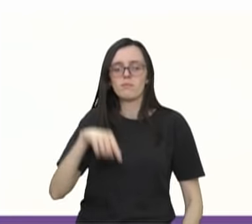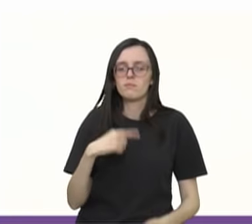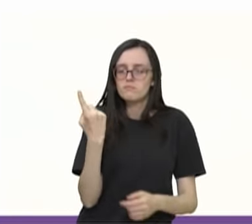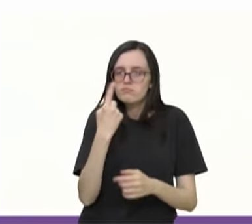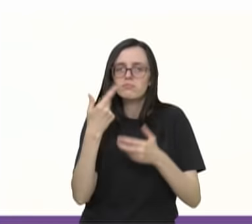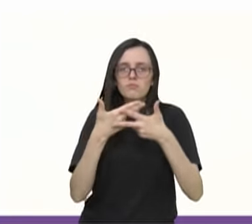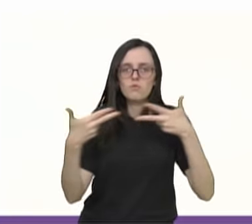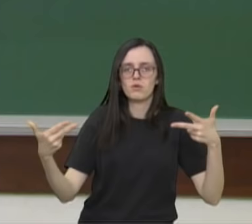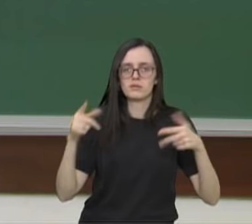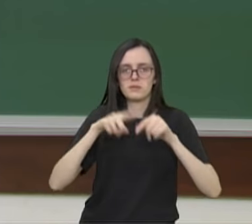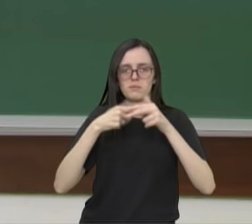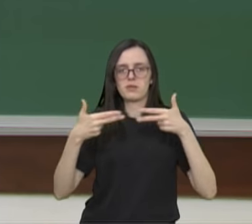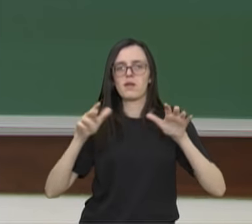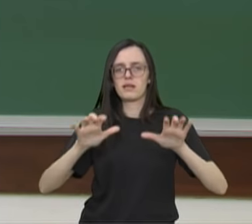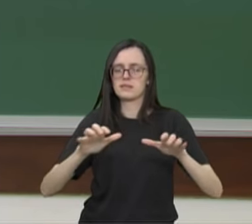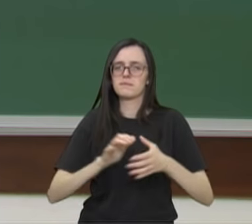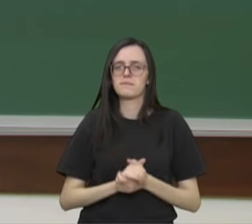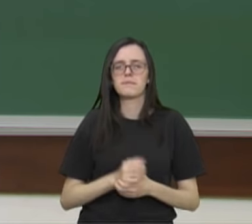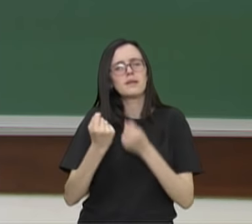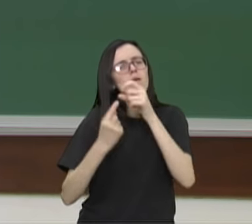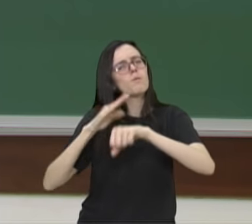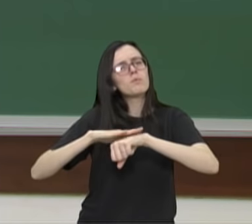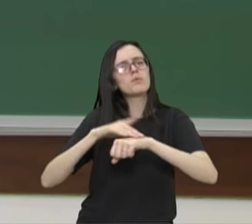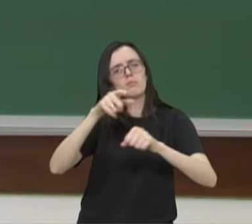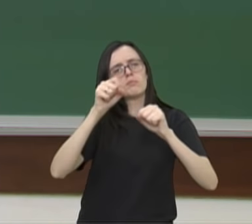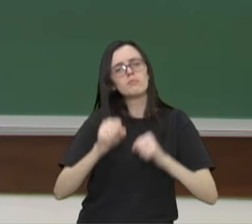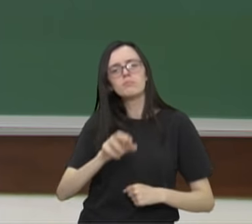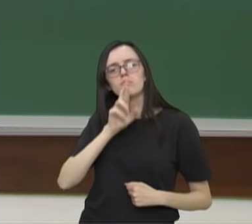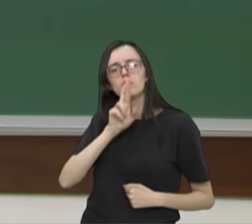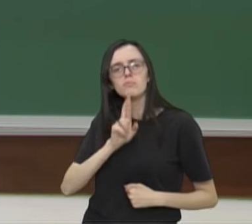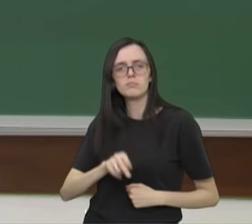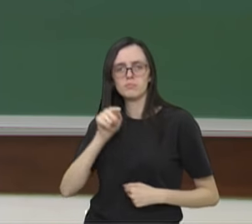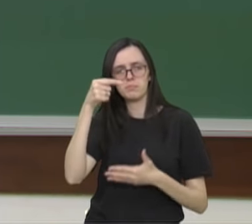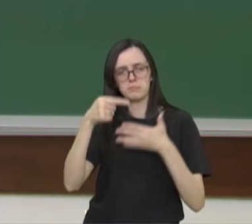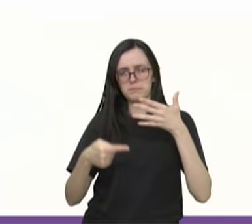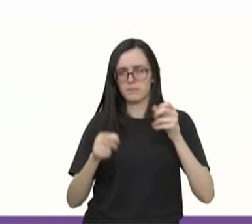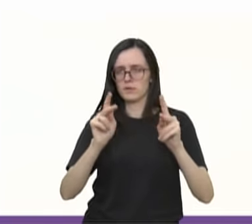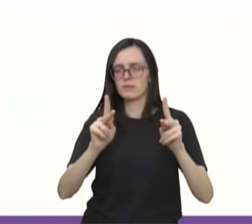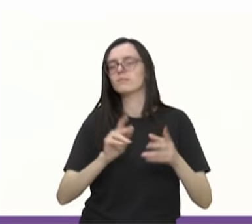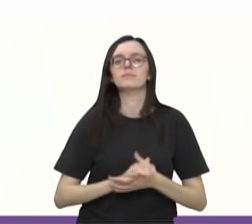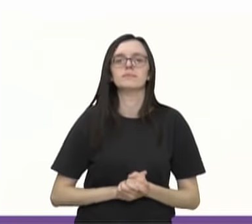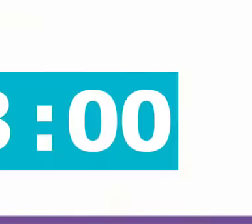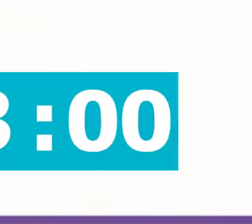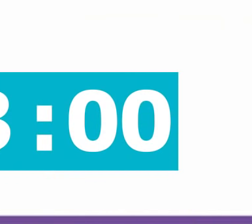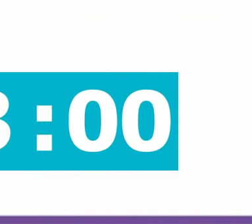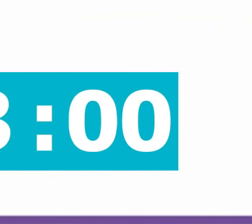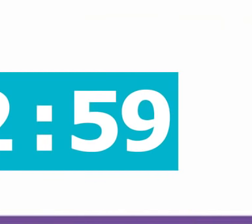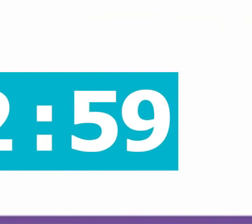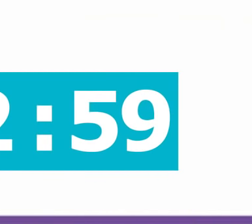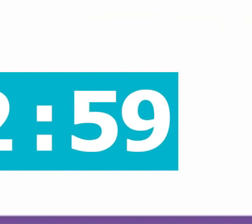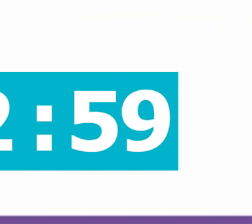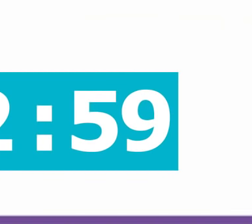eletrodomésticos em alguns minutos aí para que vocês possam responder essa questão tá ok